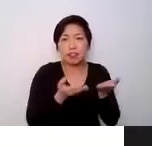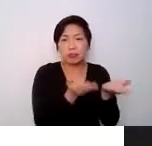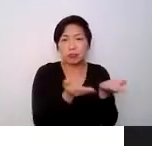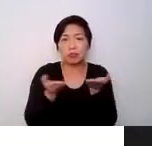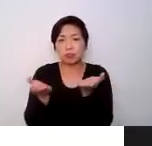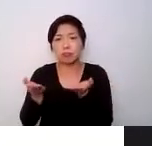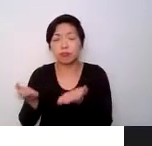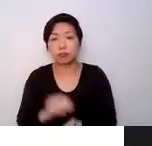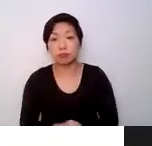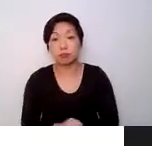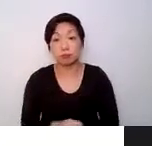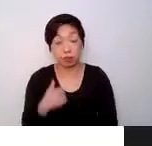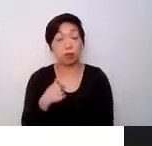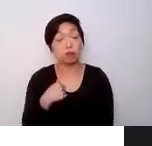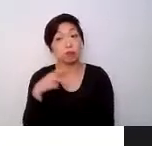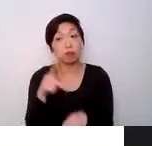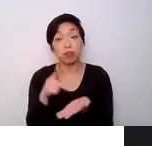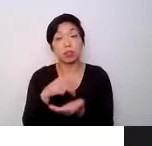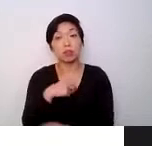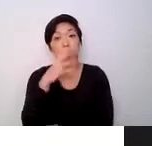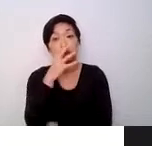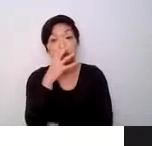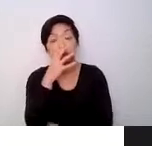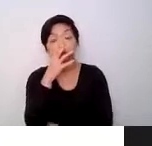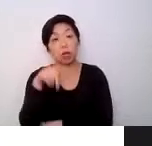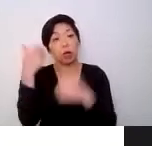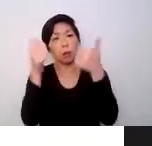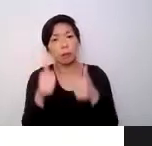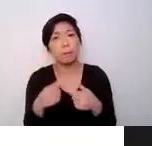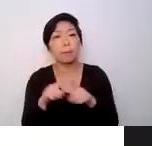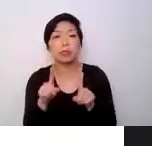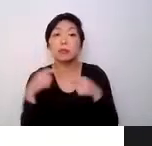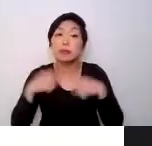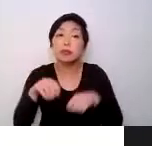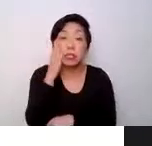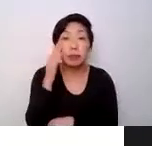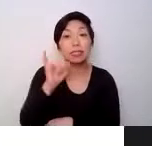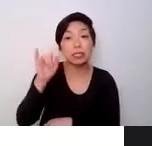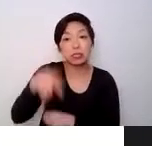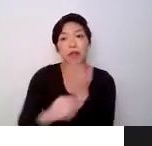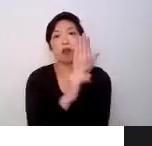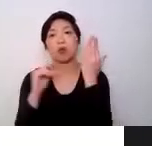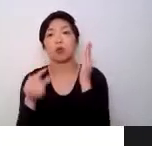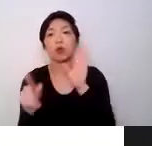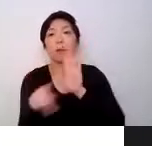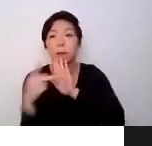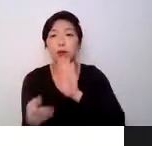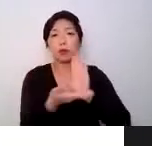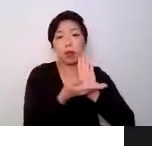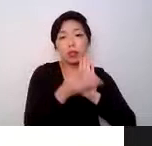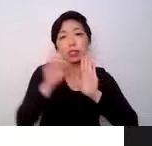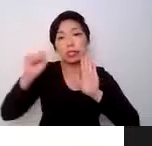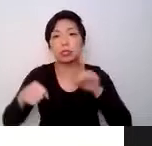uma obra muito interessante mas eu precisava aferir a autoria desse projeto então a gente recorreu ao Instituto Lina